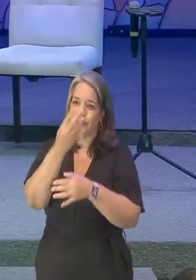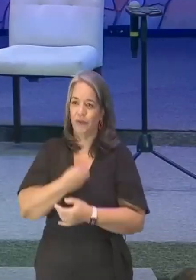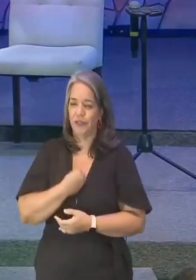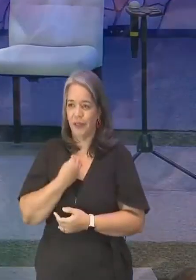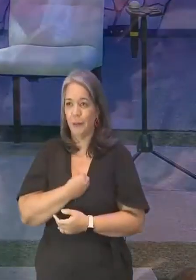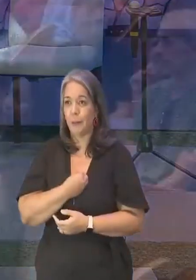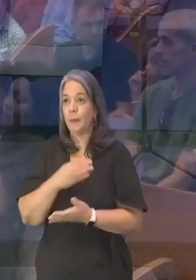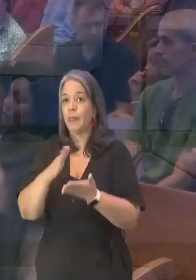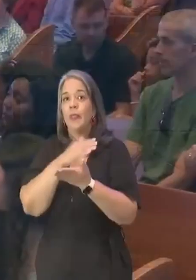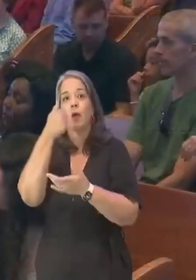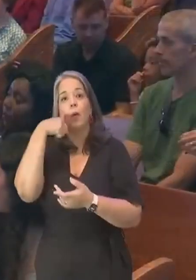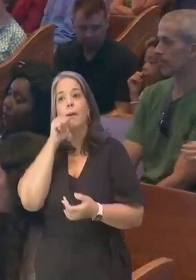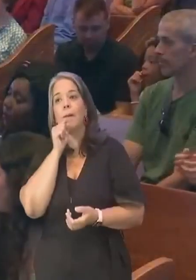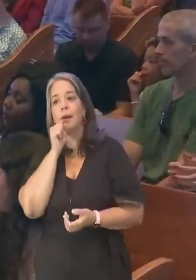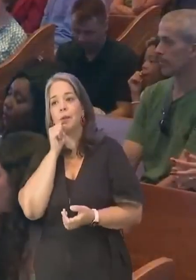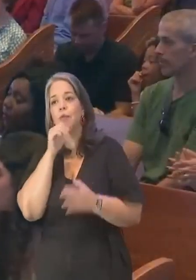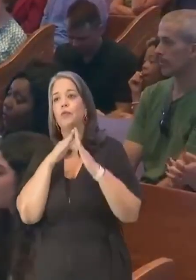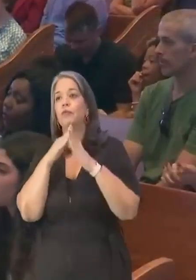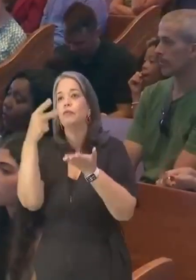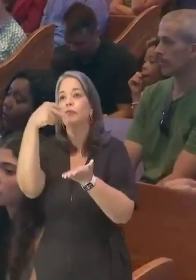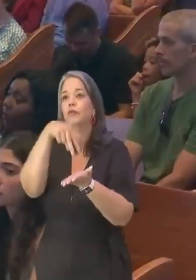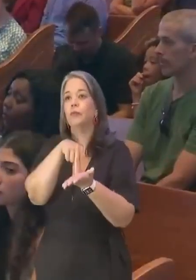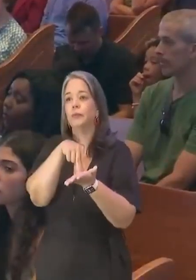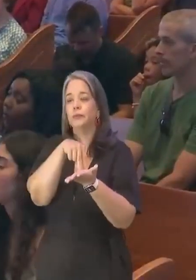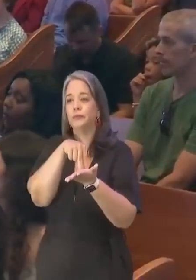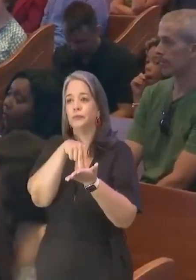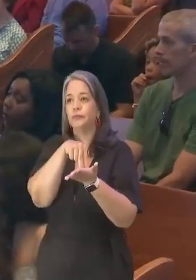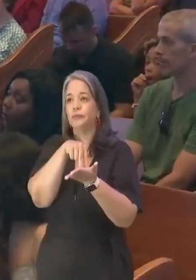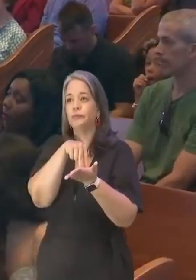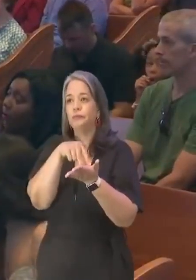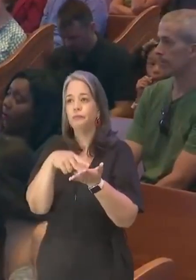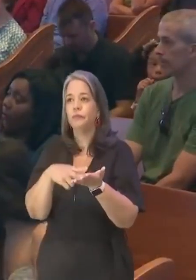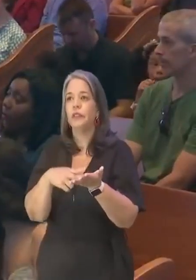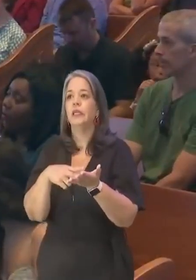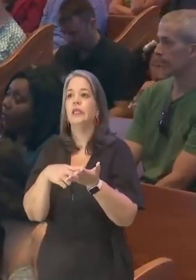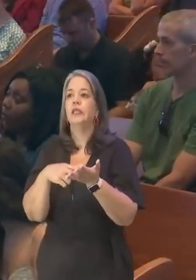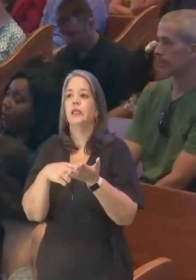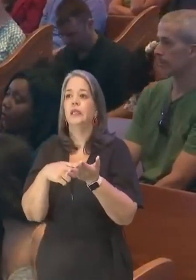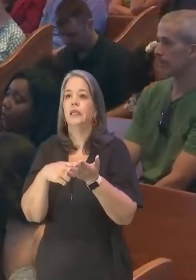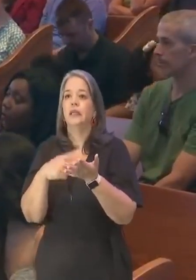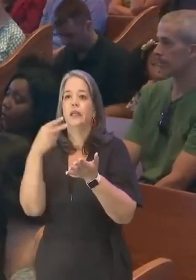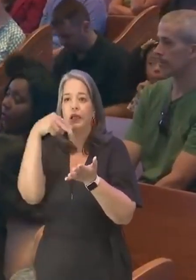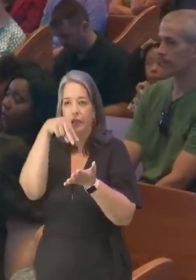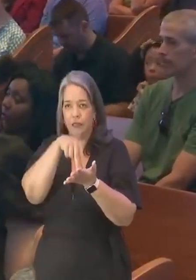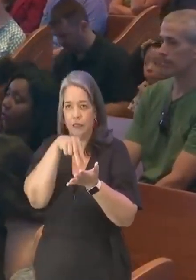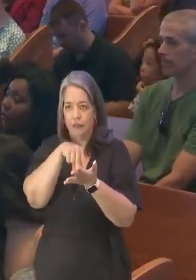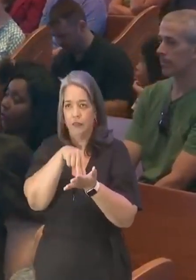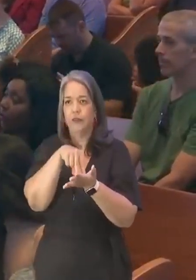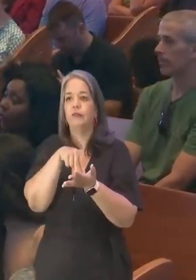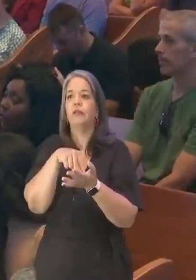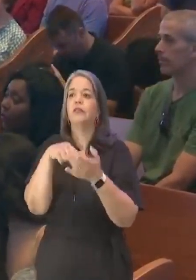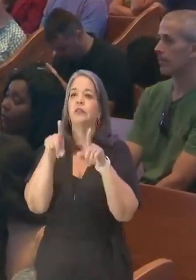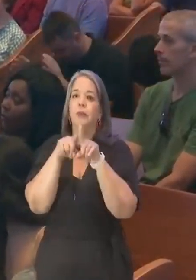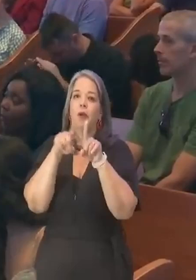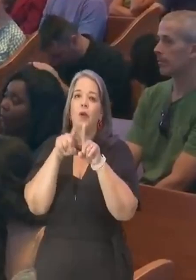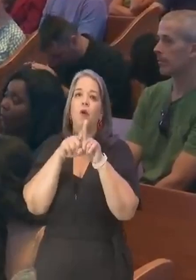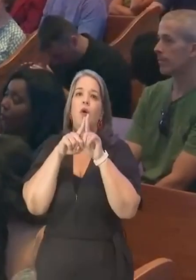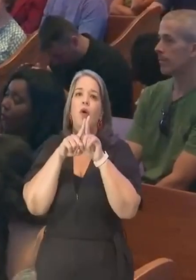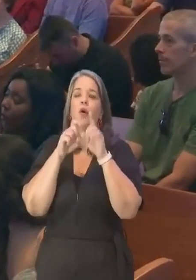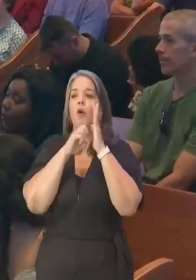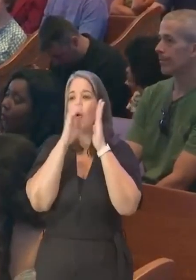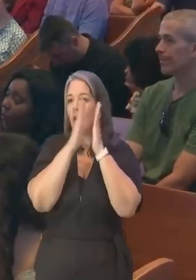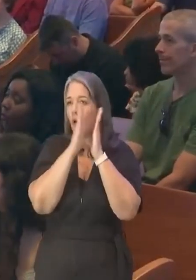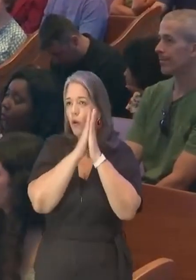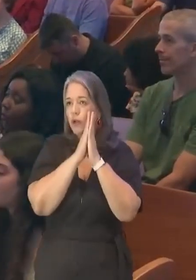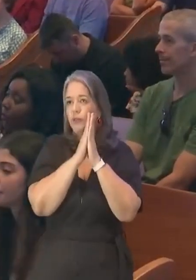Alguma mãe, por favor, possa se levantar e orar. Mas alguém gostaria de se arrepender